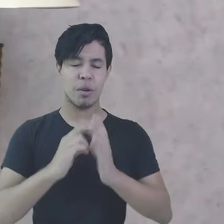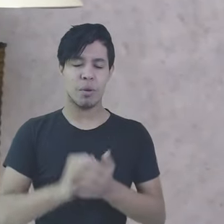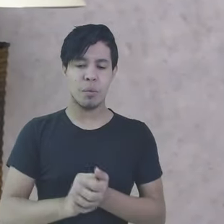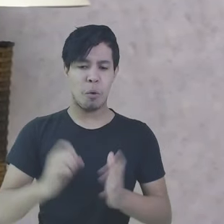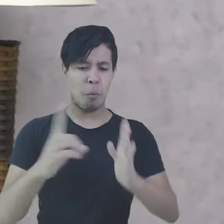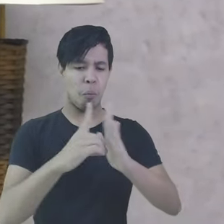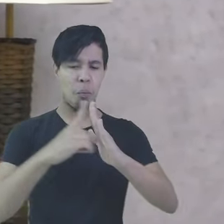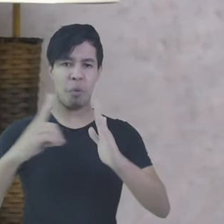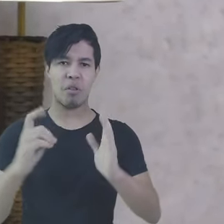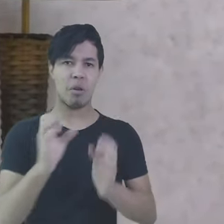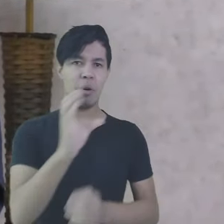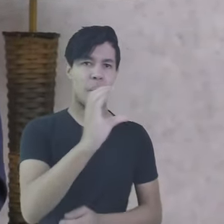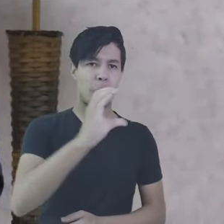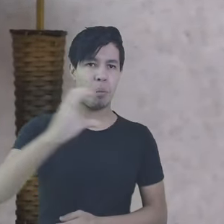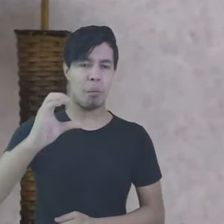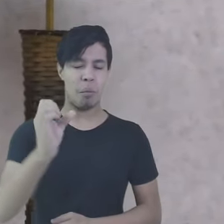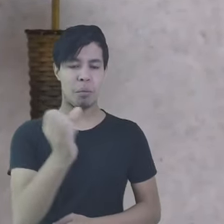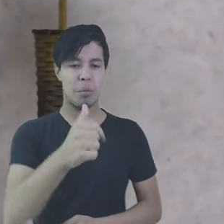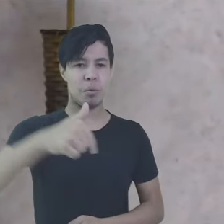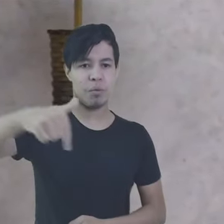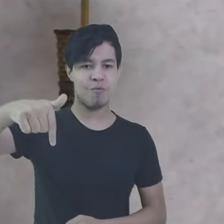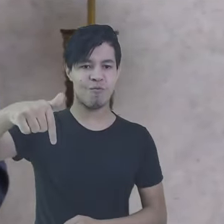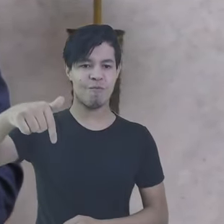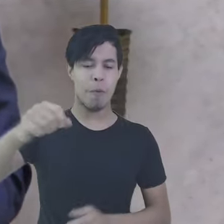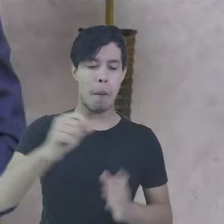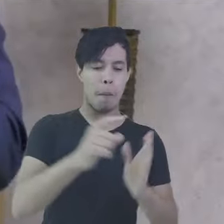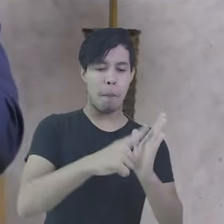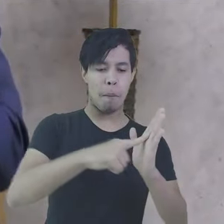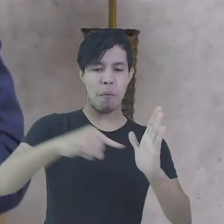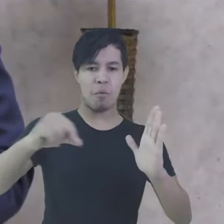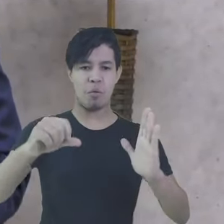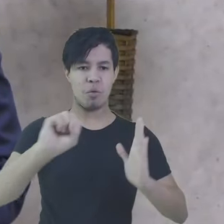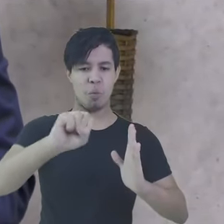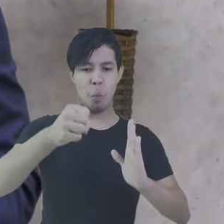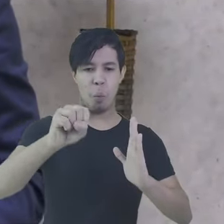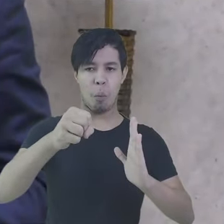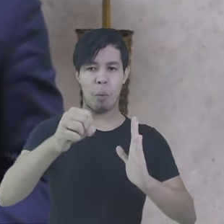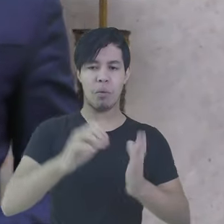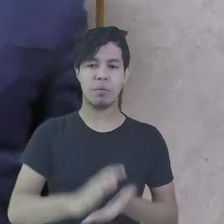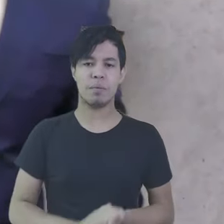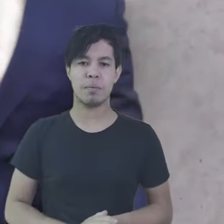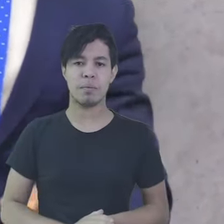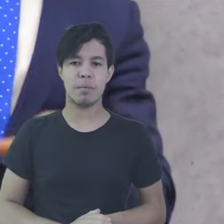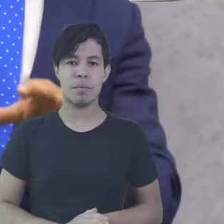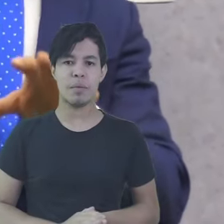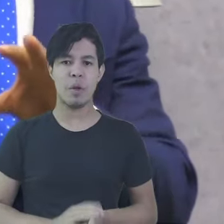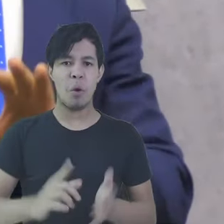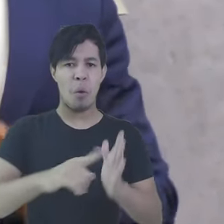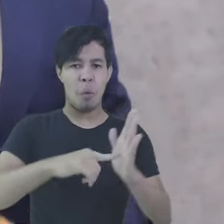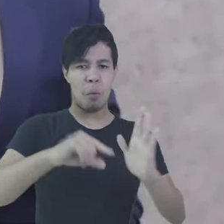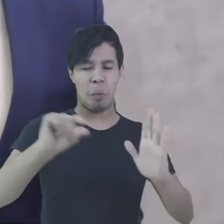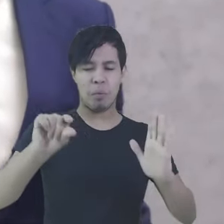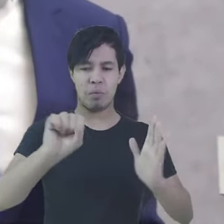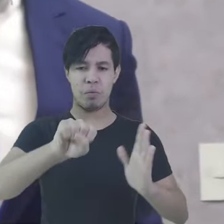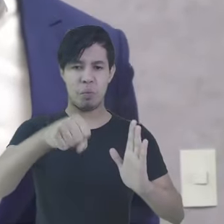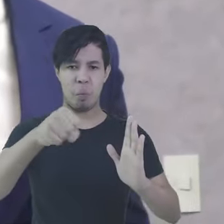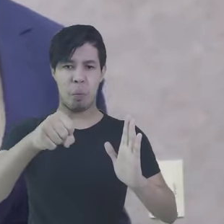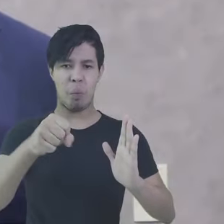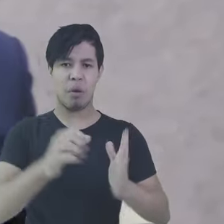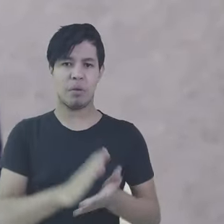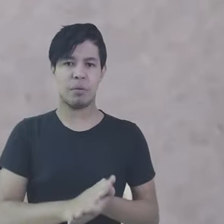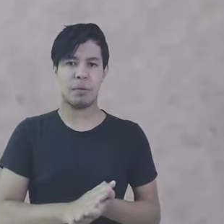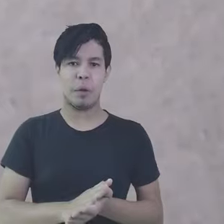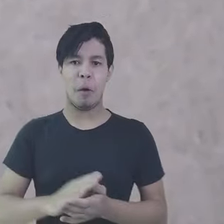Daniel, capítulo 7, por favor. A partir do versículo 8. Daniel, capítulo 7, a partir do verso 8. Enquanto você procura, eu posso tomar a minha